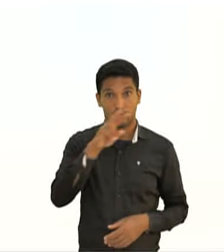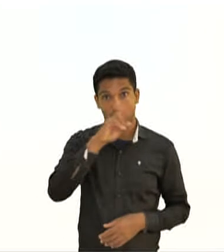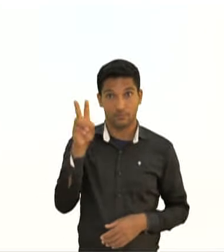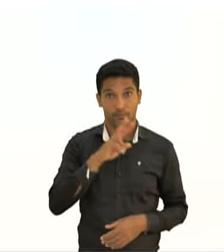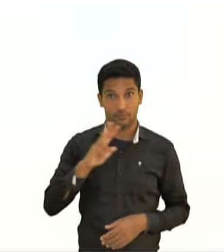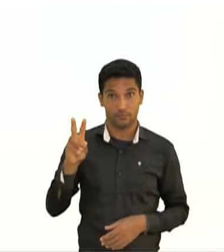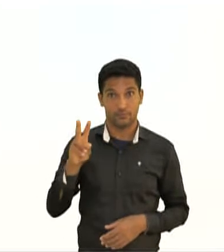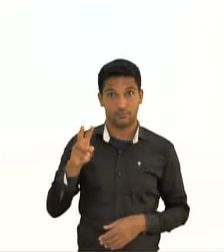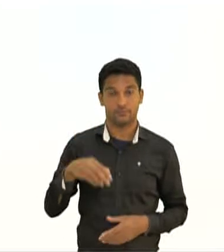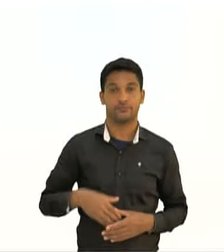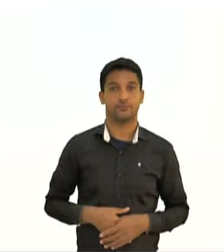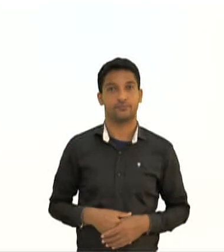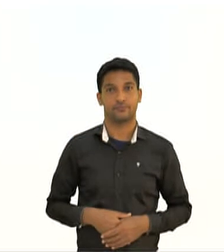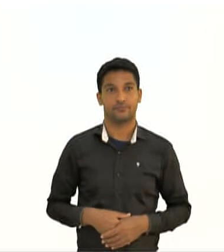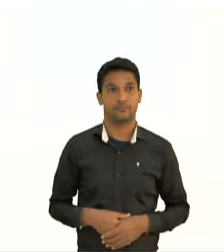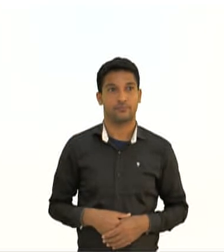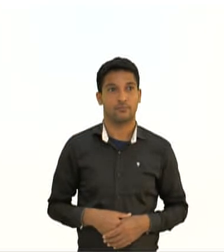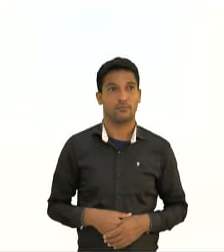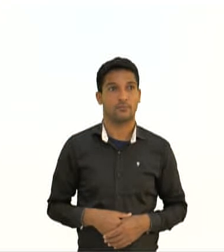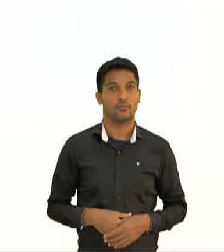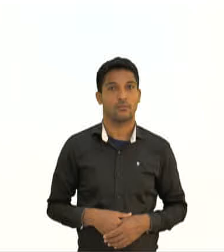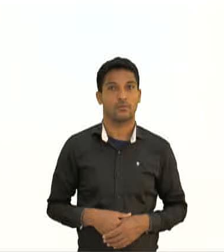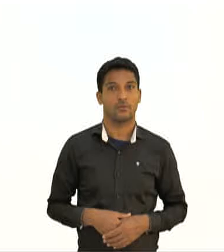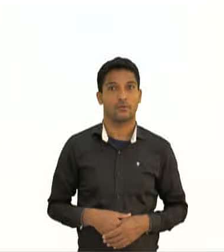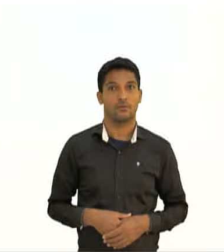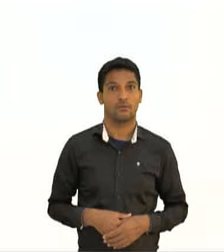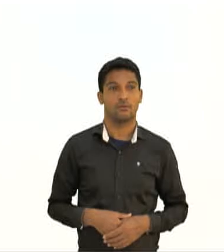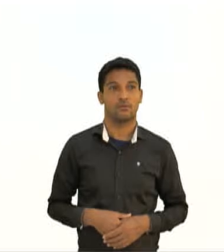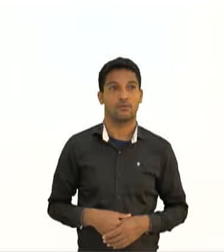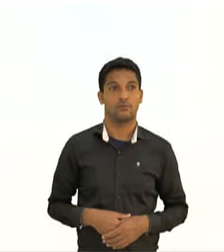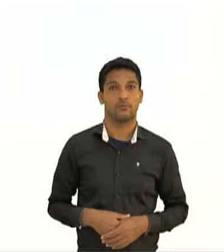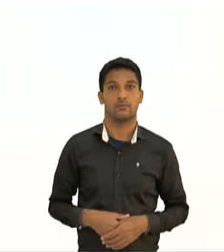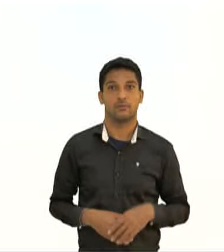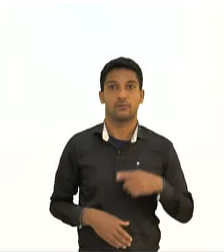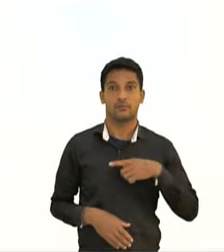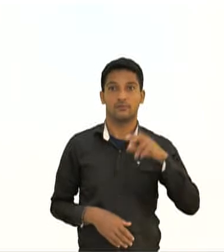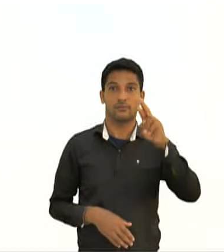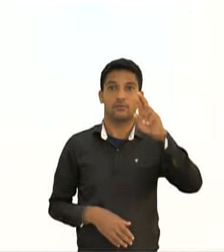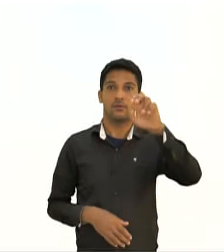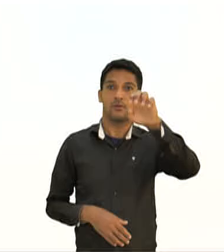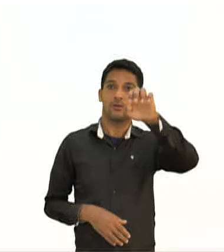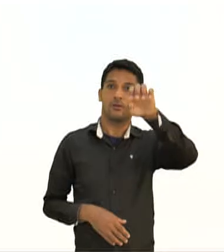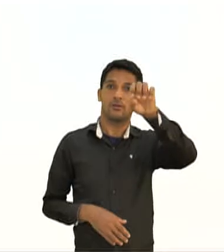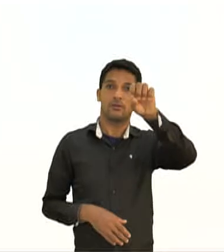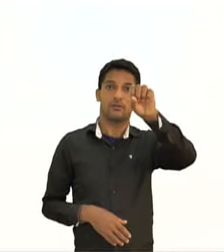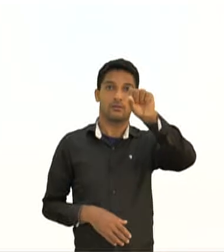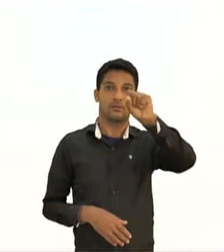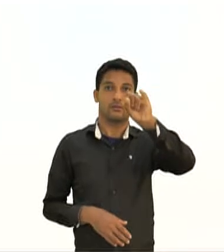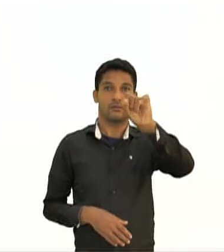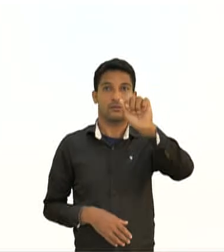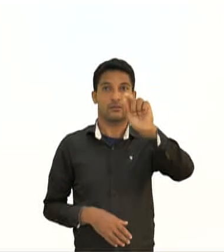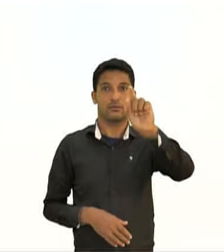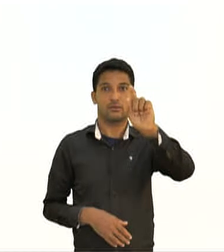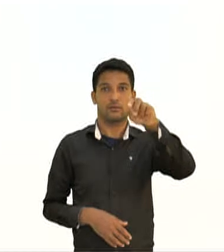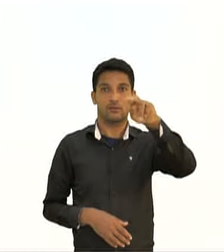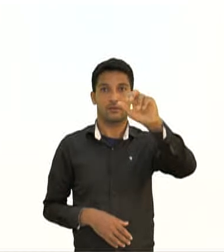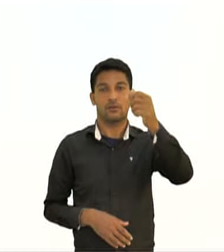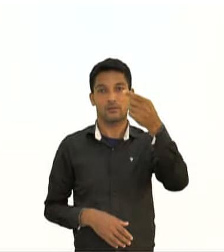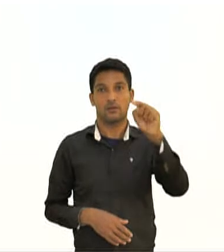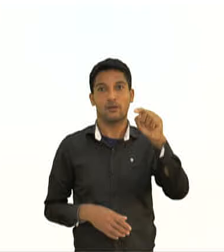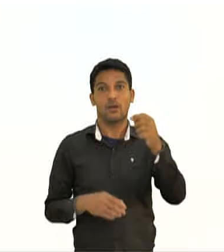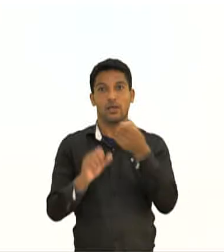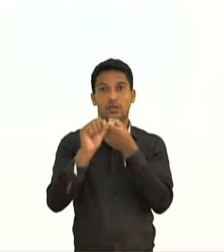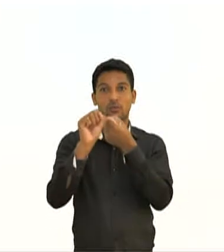minha irresignação acerca do processo, né? O que, que a gente tem aqui? Que irresignação é um substantivo feminino, né? Se a gente for